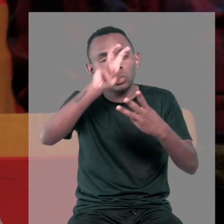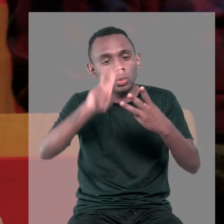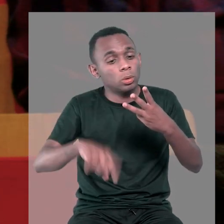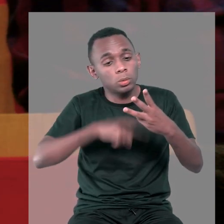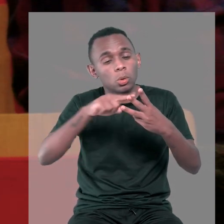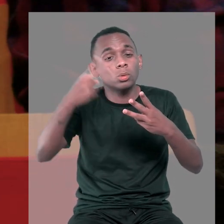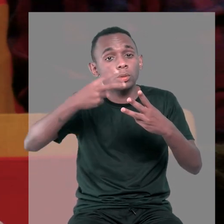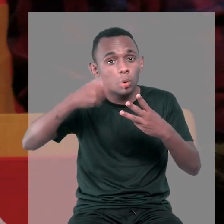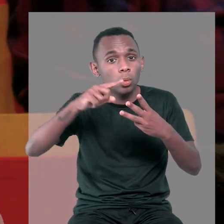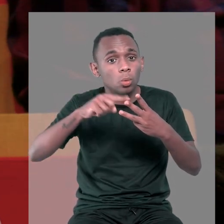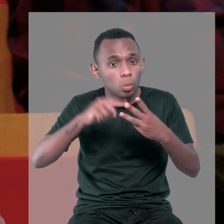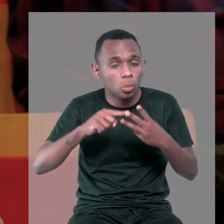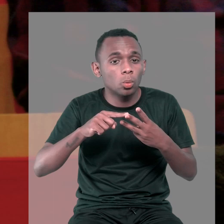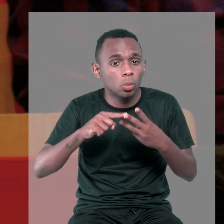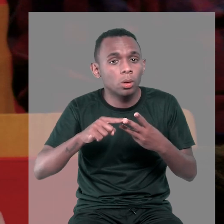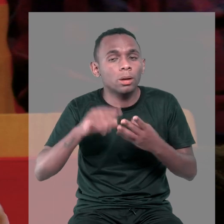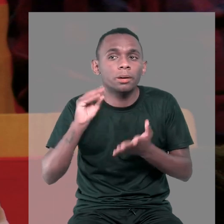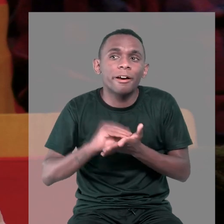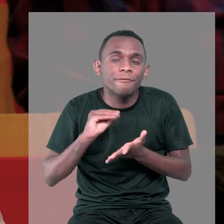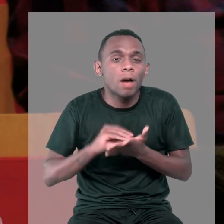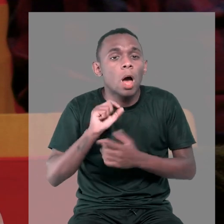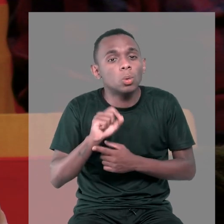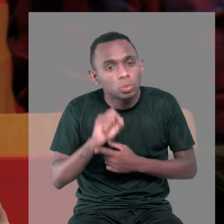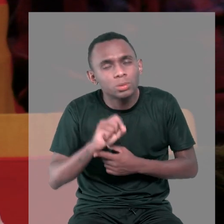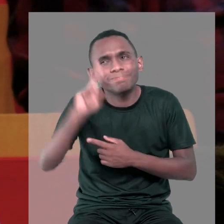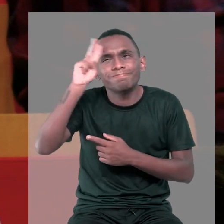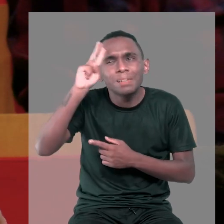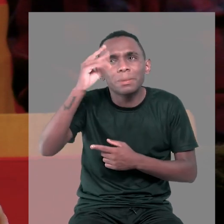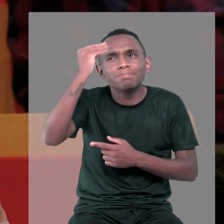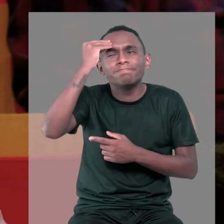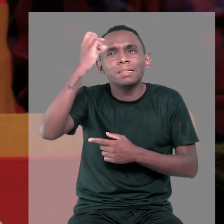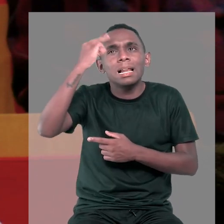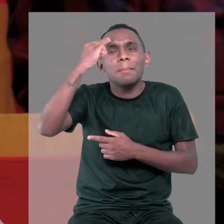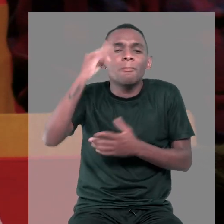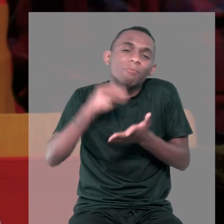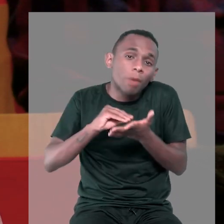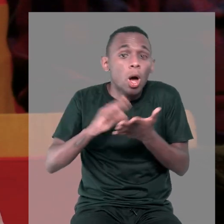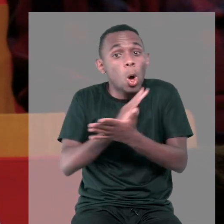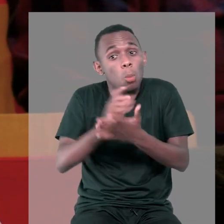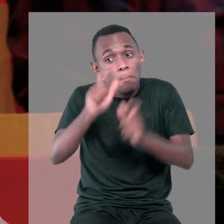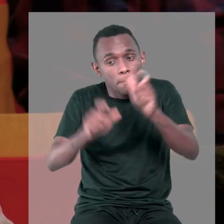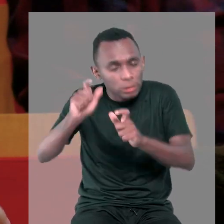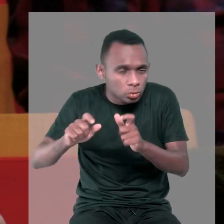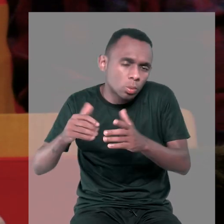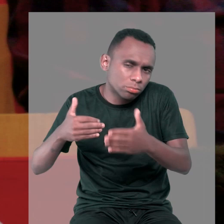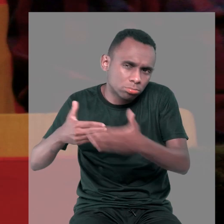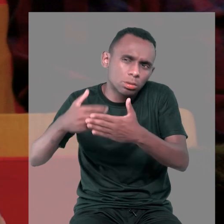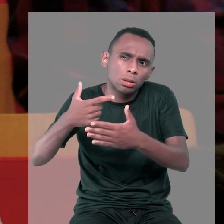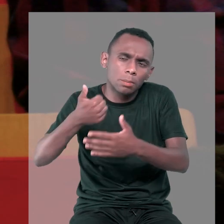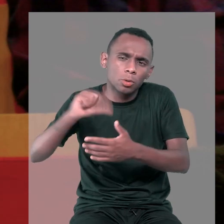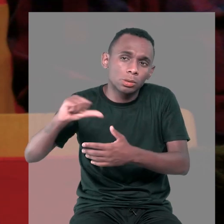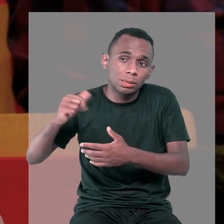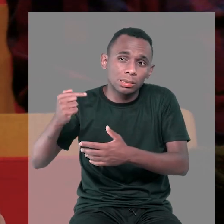passado, e vão requerer, um direito ao esquecimento e pensando, inclusive, uma dimensão